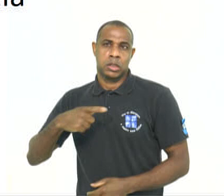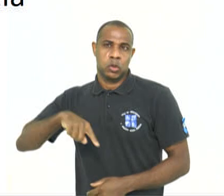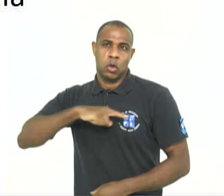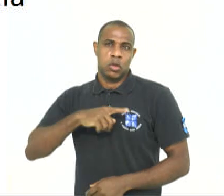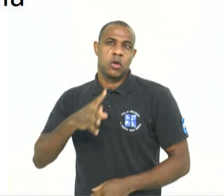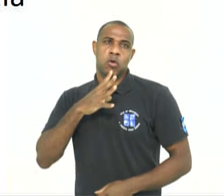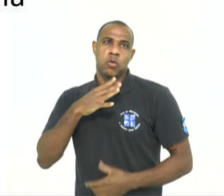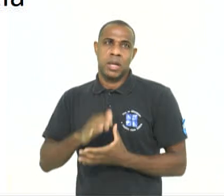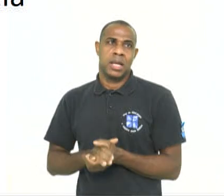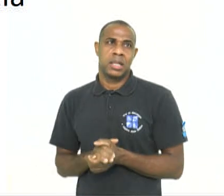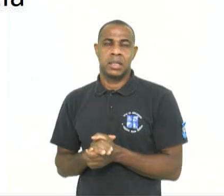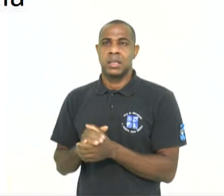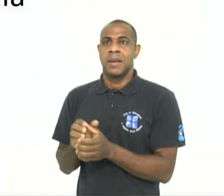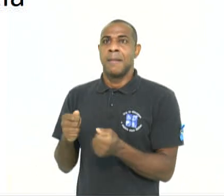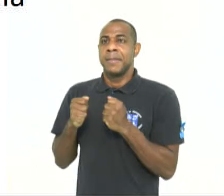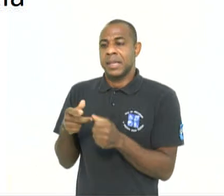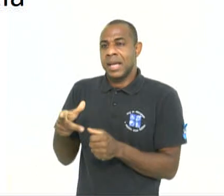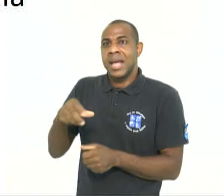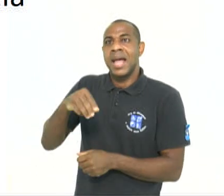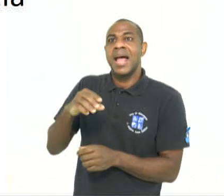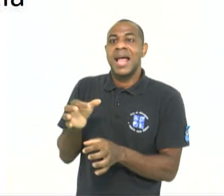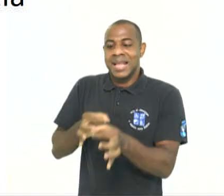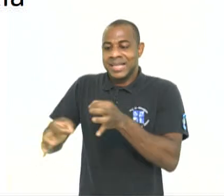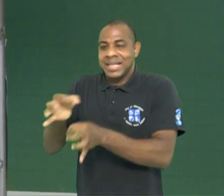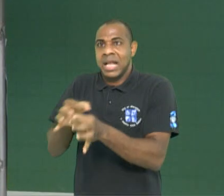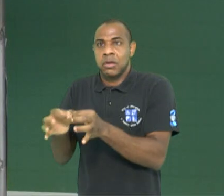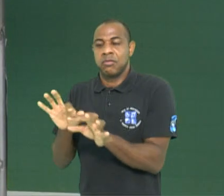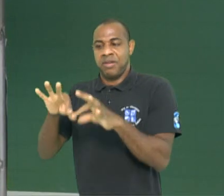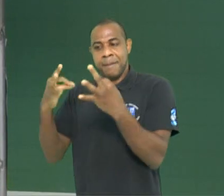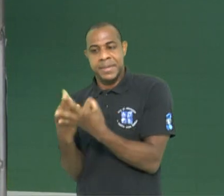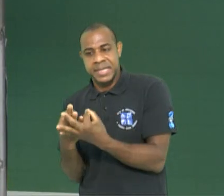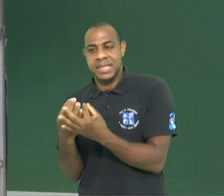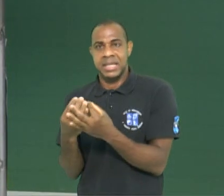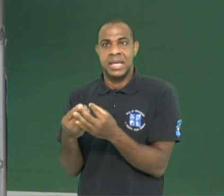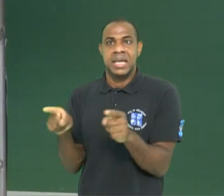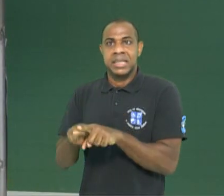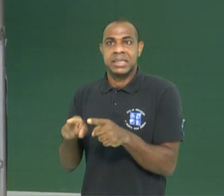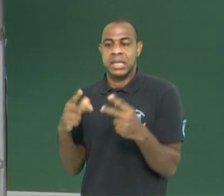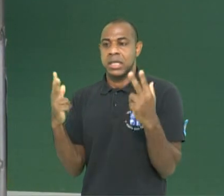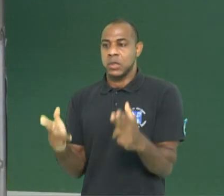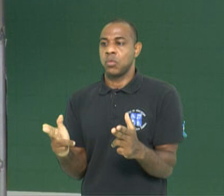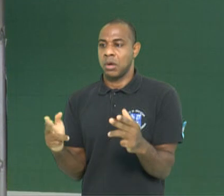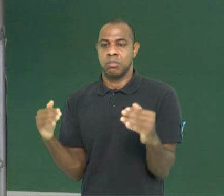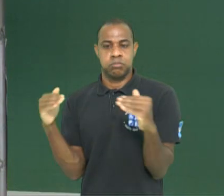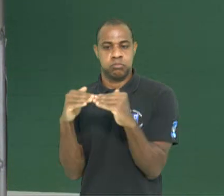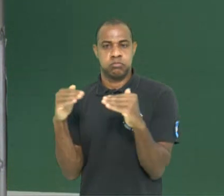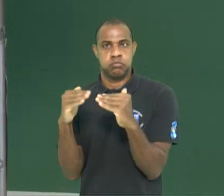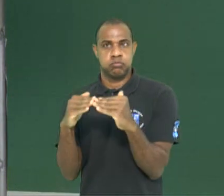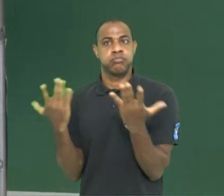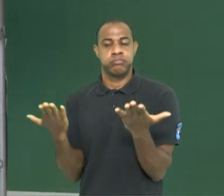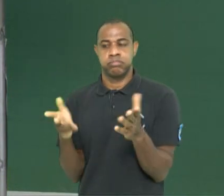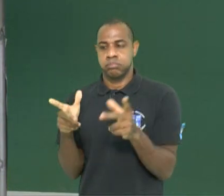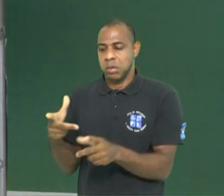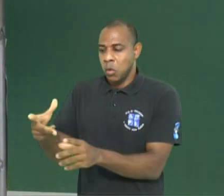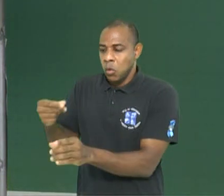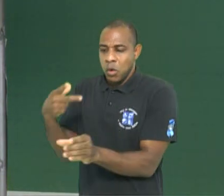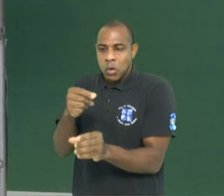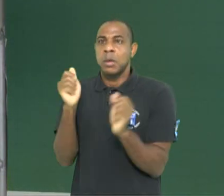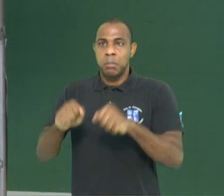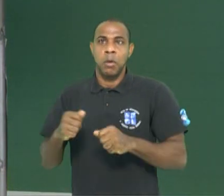consiste em pegar células compatíveis de um familiar e de um anônimo que tenha compatibilidade para fazer essa